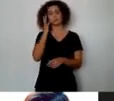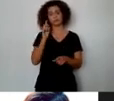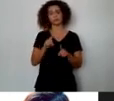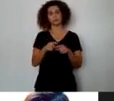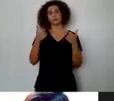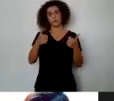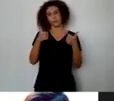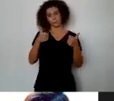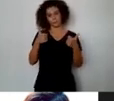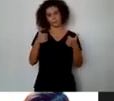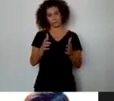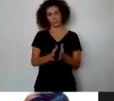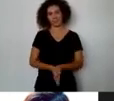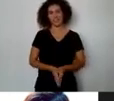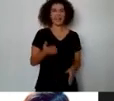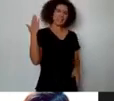aí?